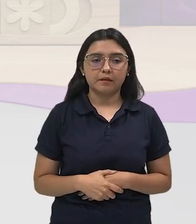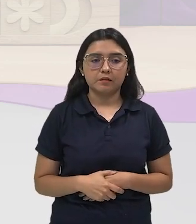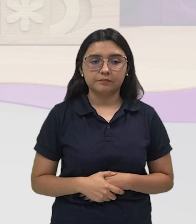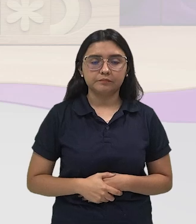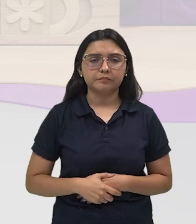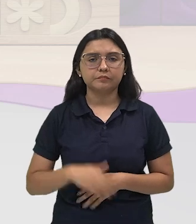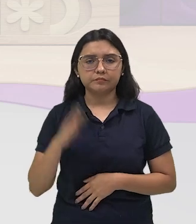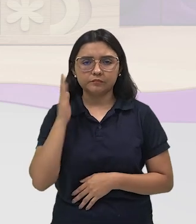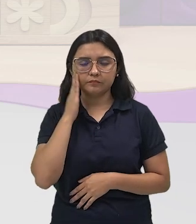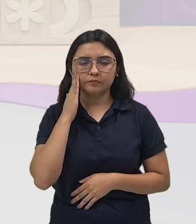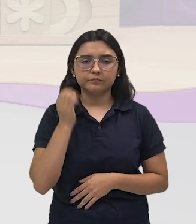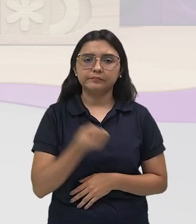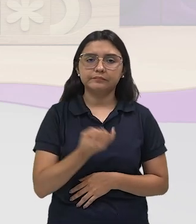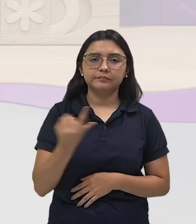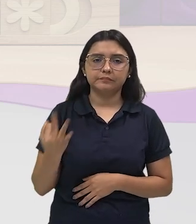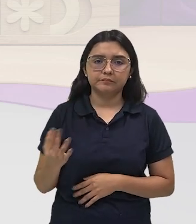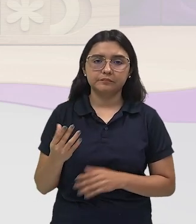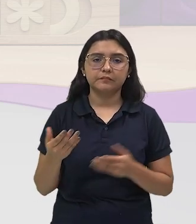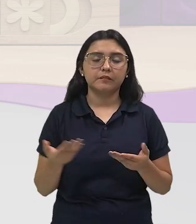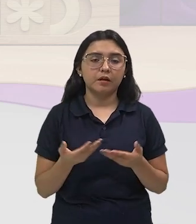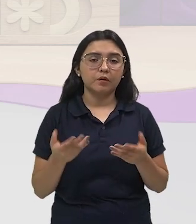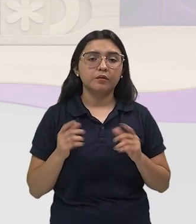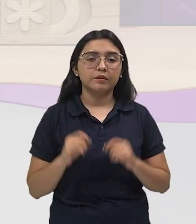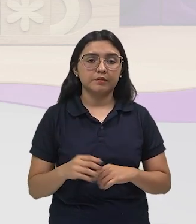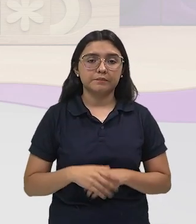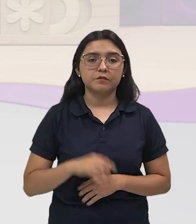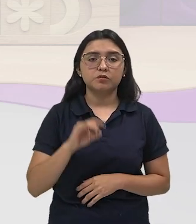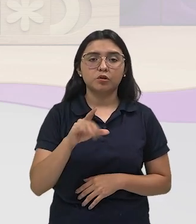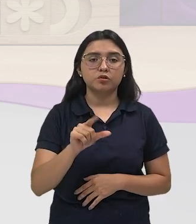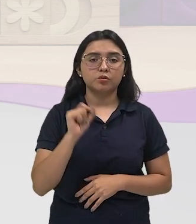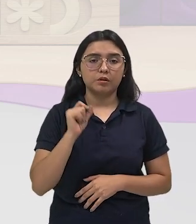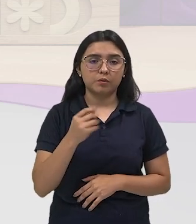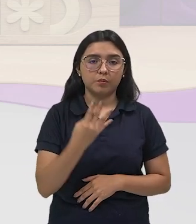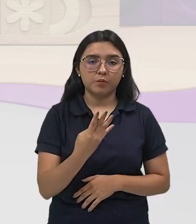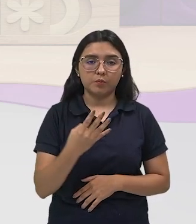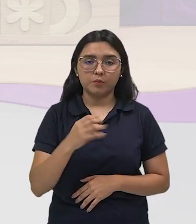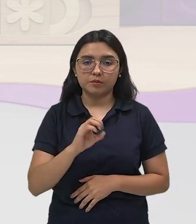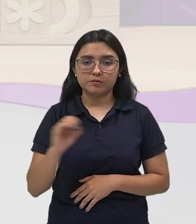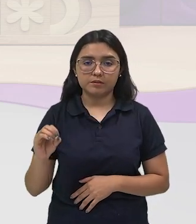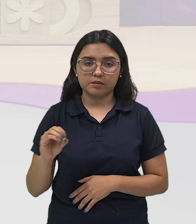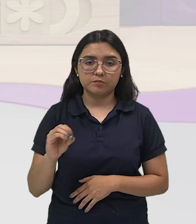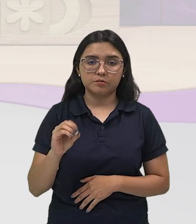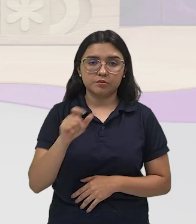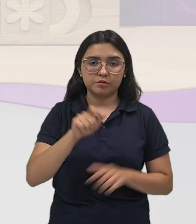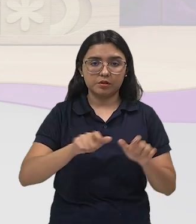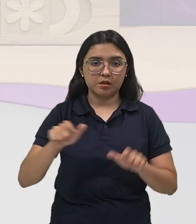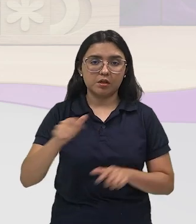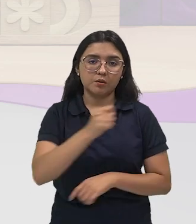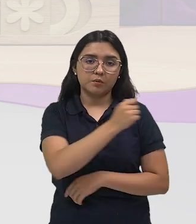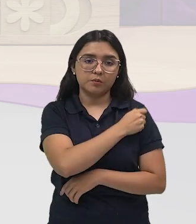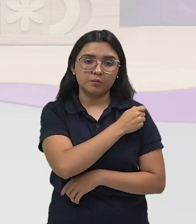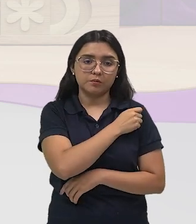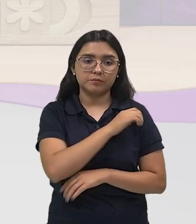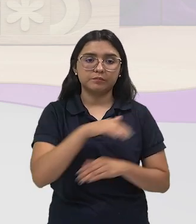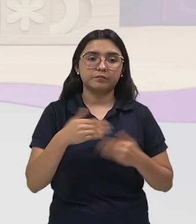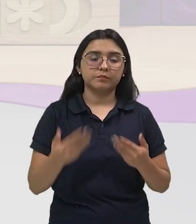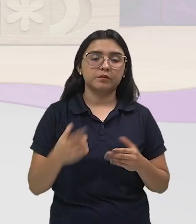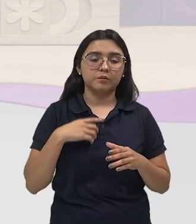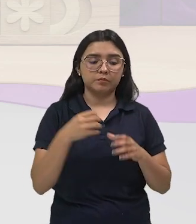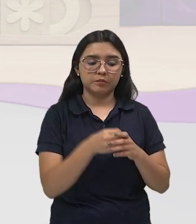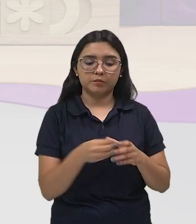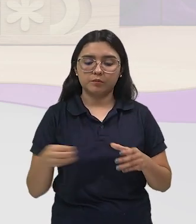o quantitativo, desse quantitativo agora eu só peguei 400. Ora, se eu peguei só 400, então eu estou diante de um